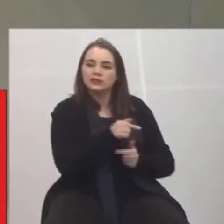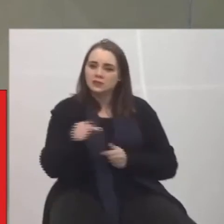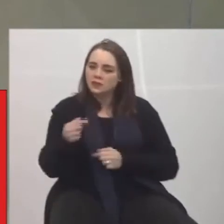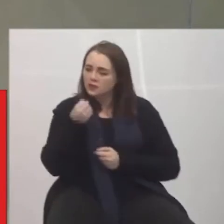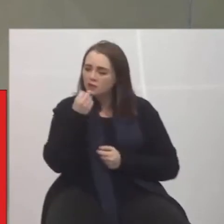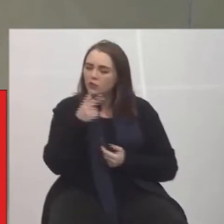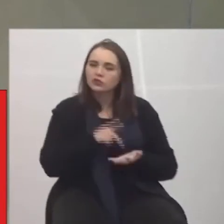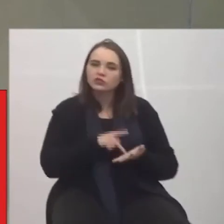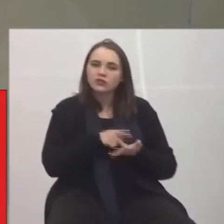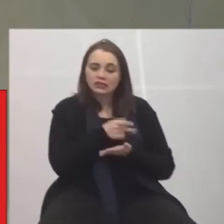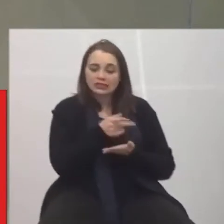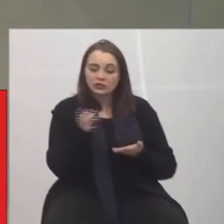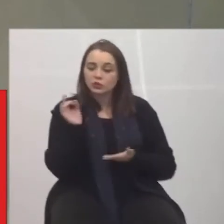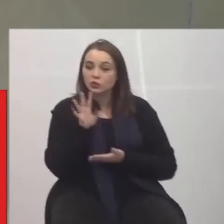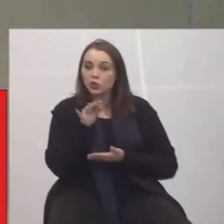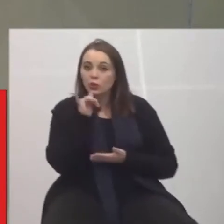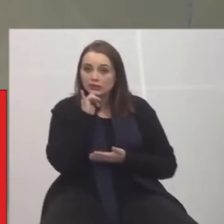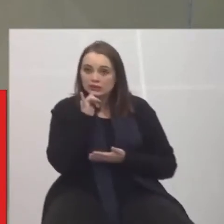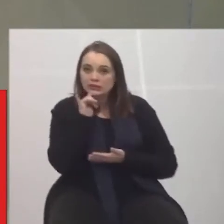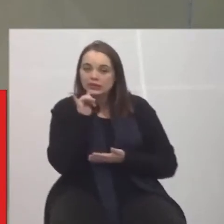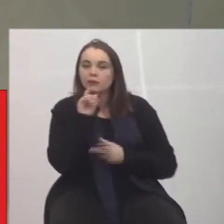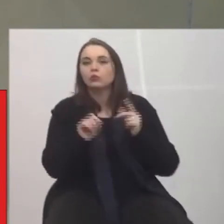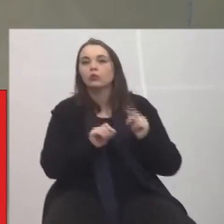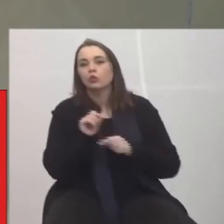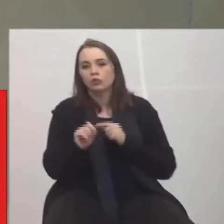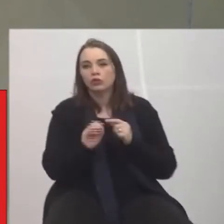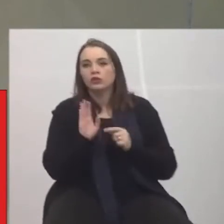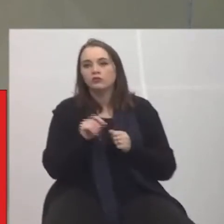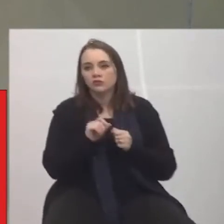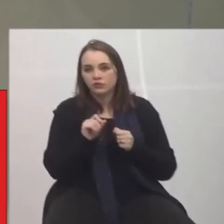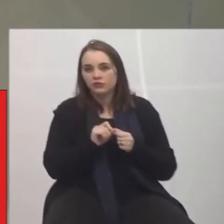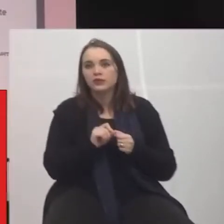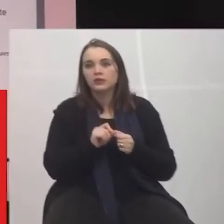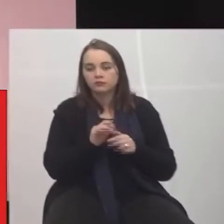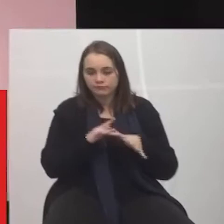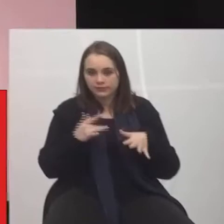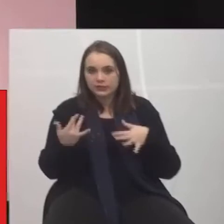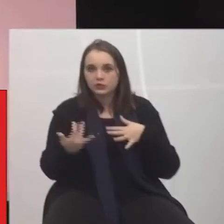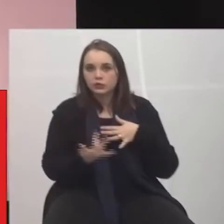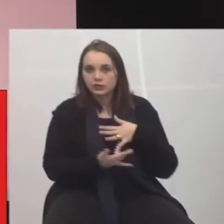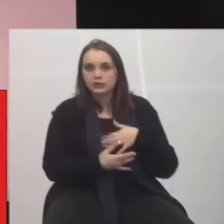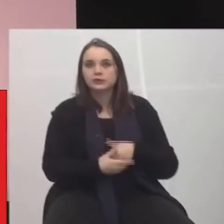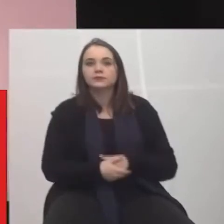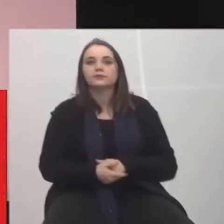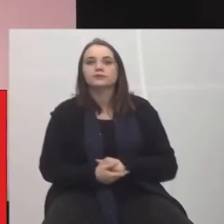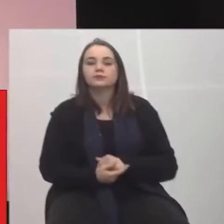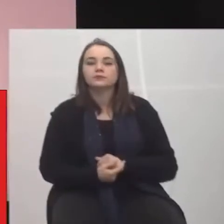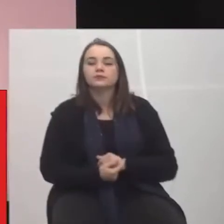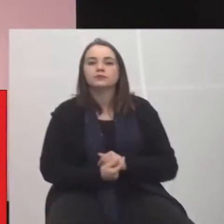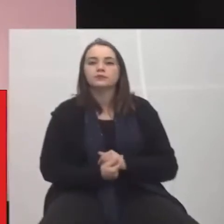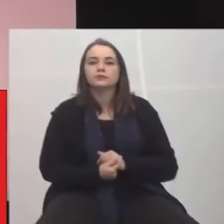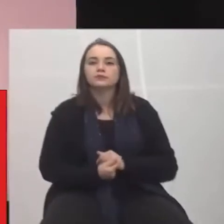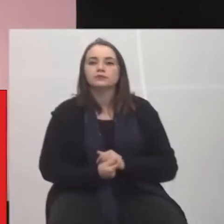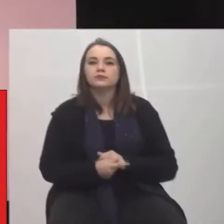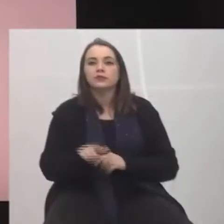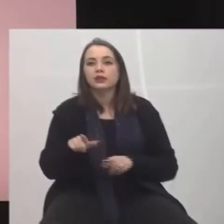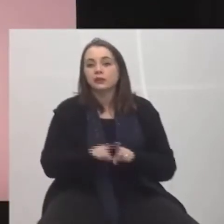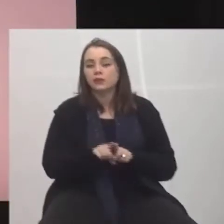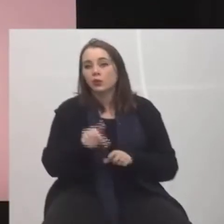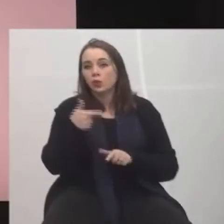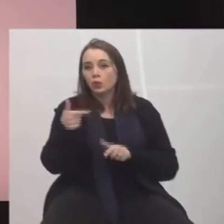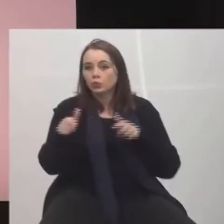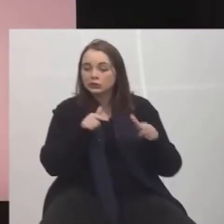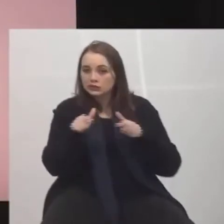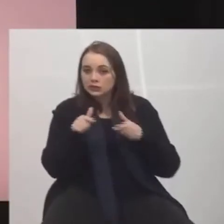aqui é um exemplo, né, do que foi colocado nas redes, né? E também outras ações